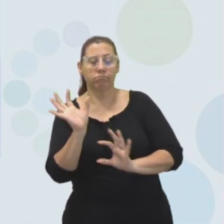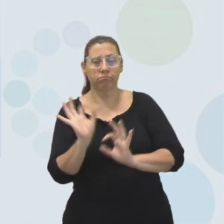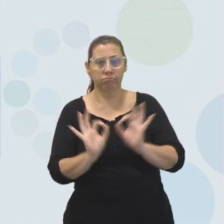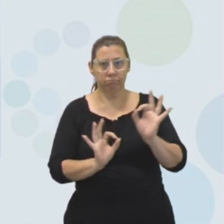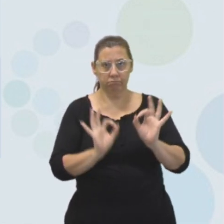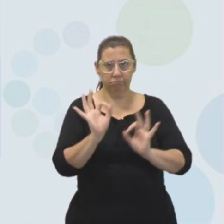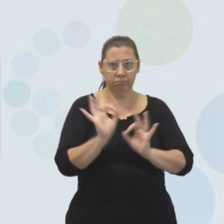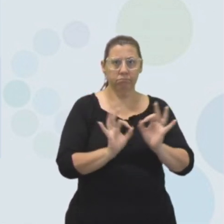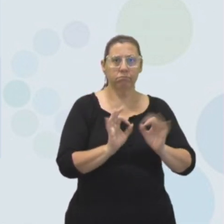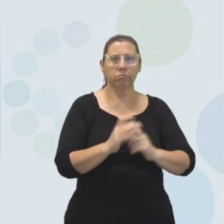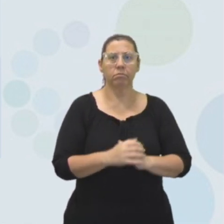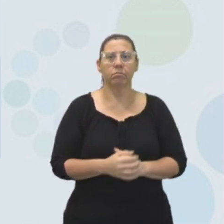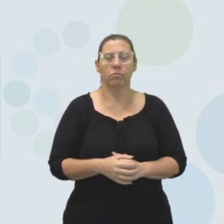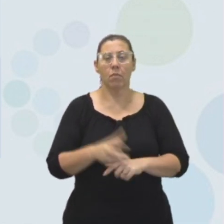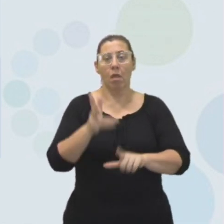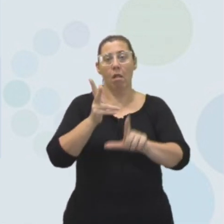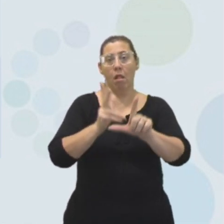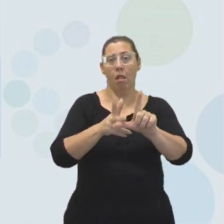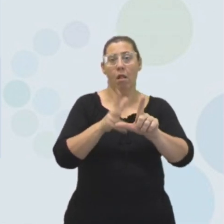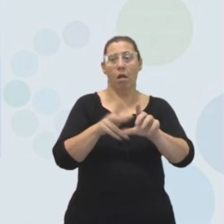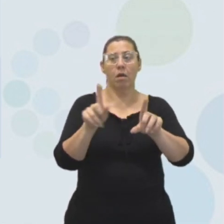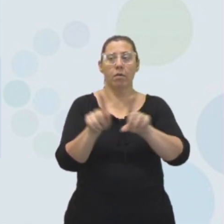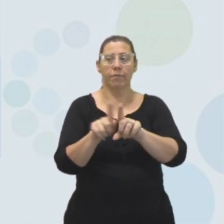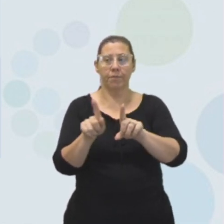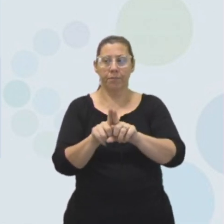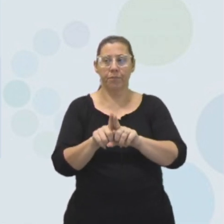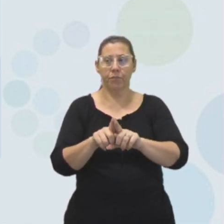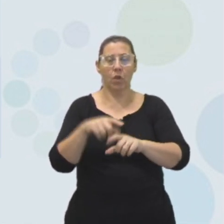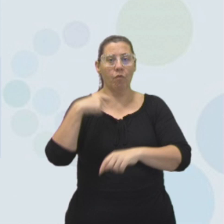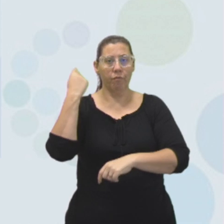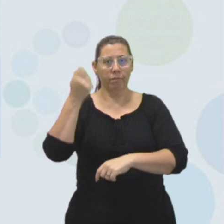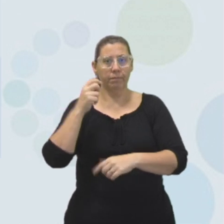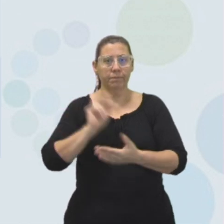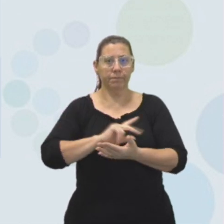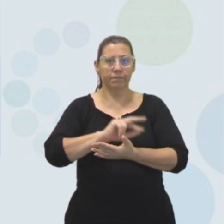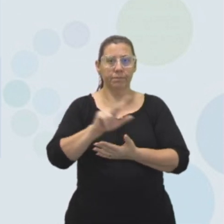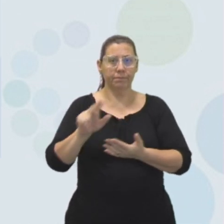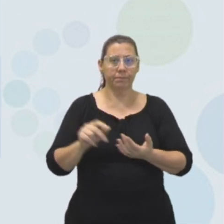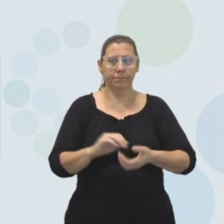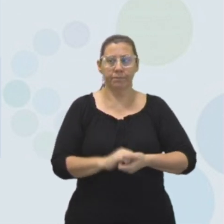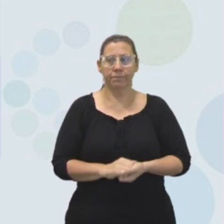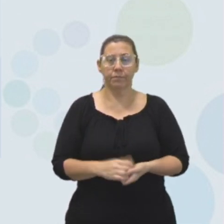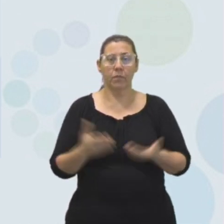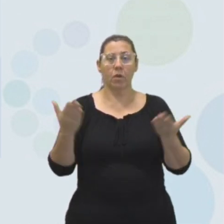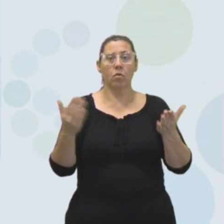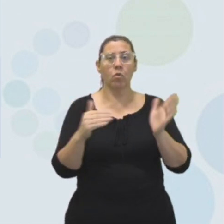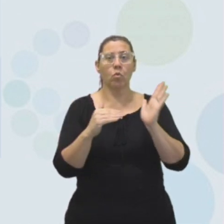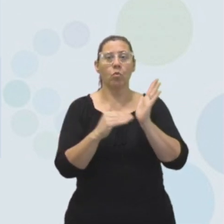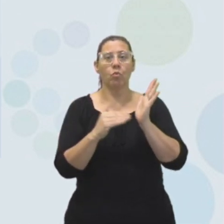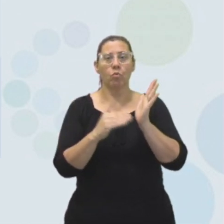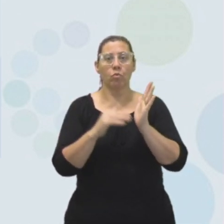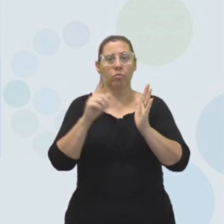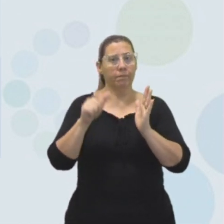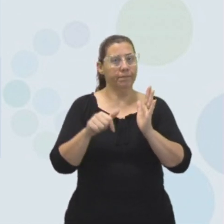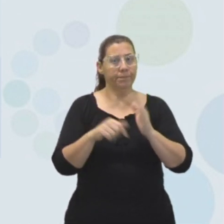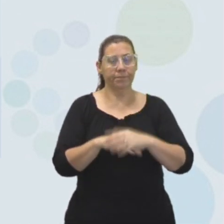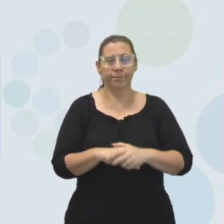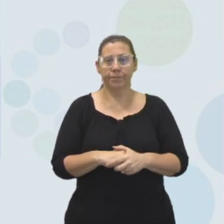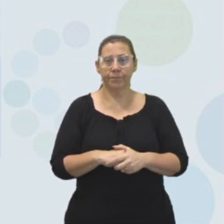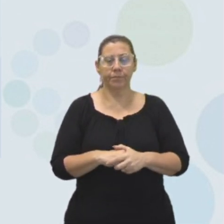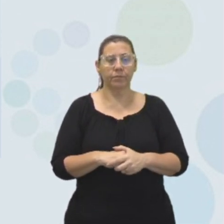produção de lives e da produção de outros vídeos também. Aqui o último ponto é o vídeo